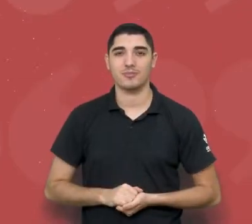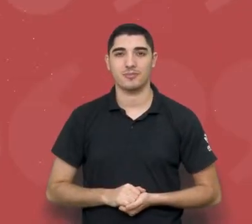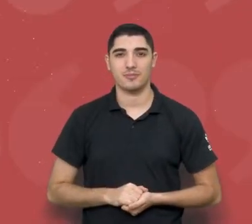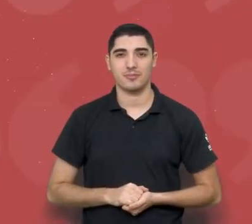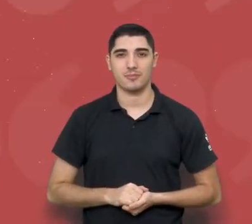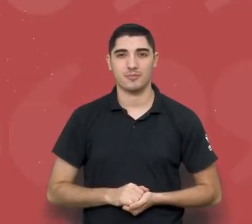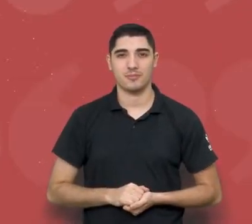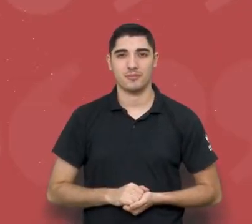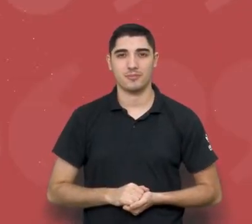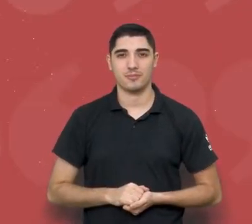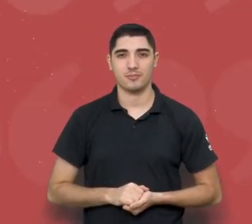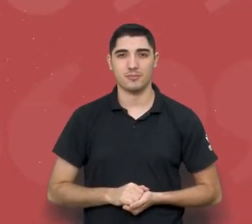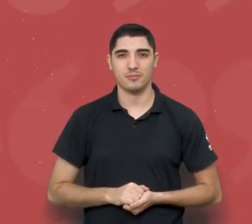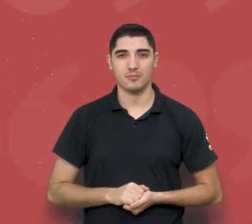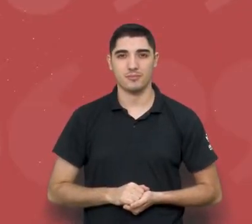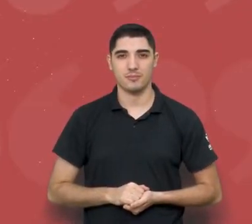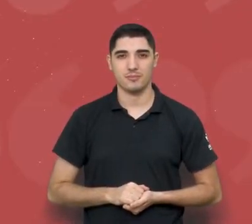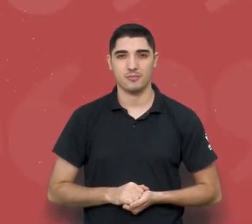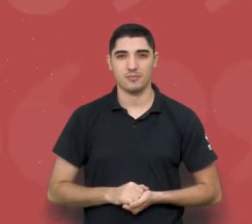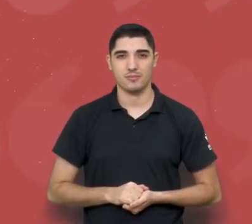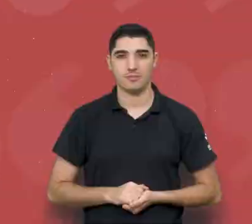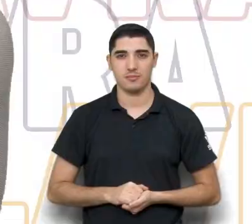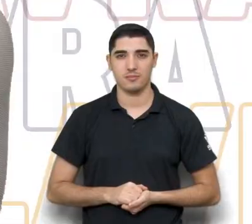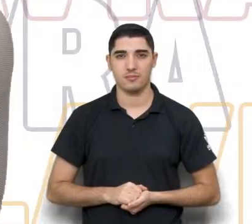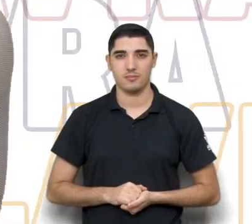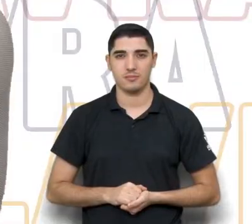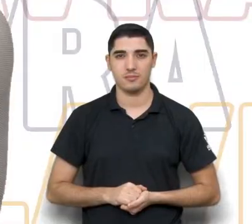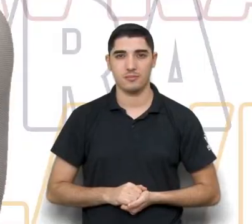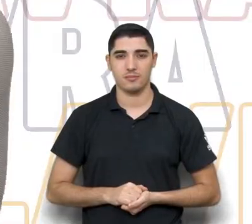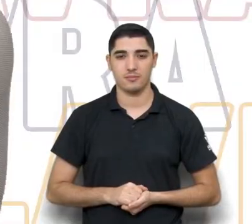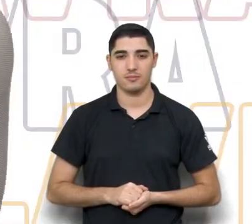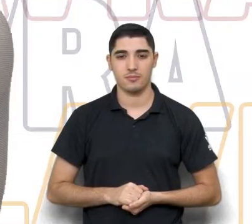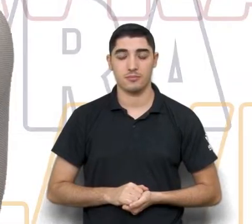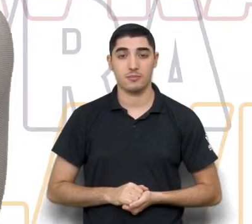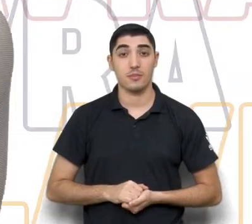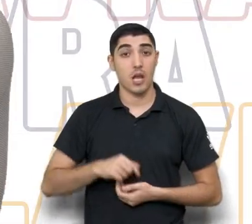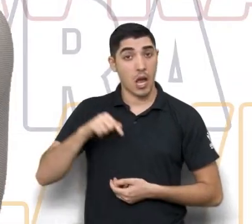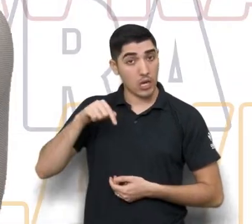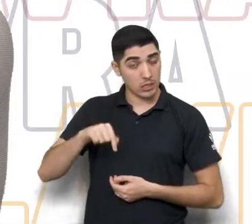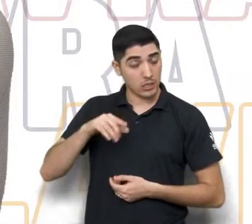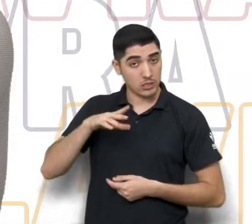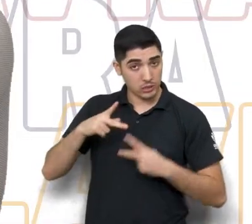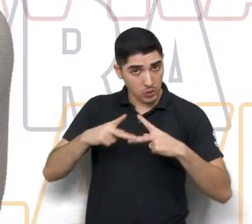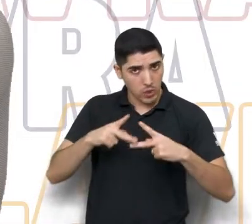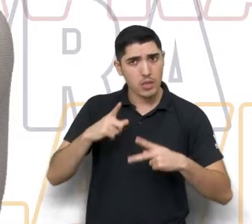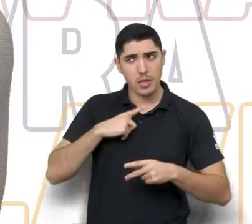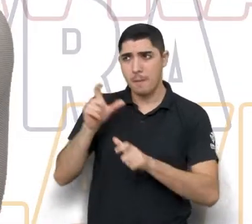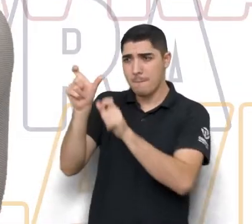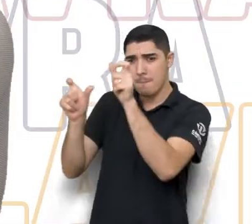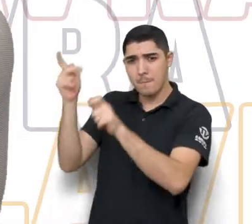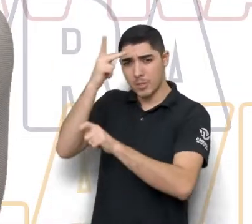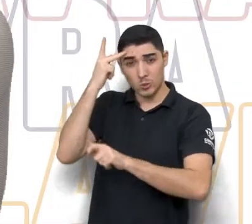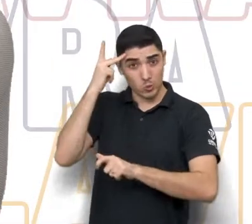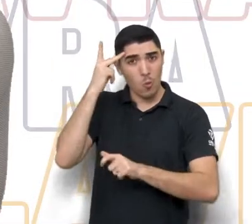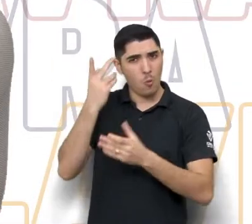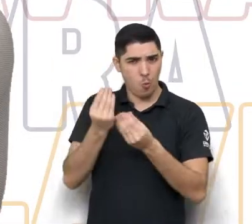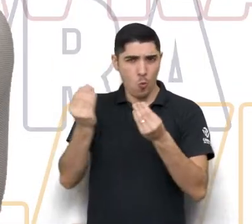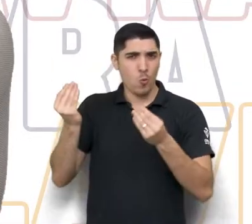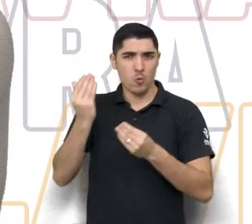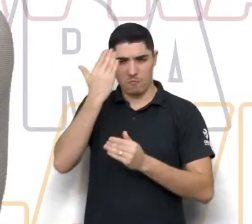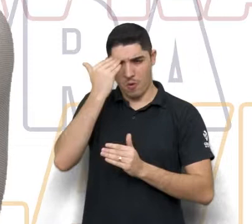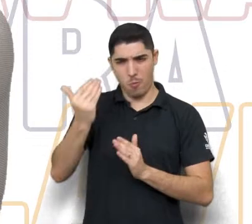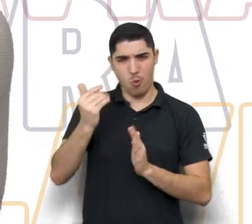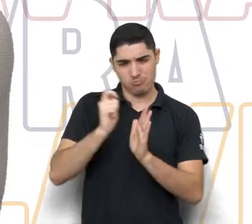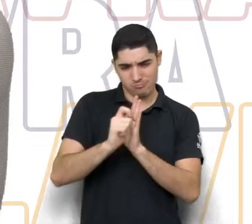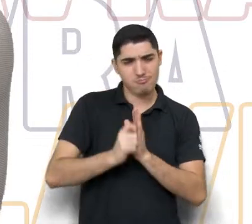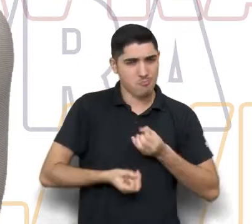Existe um movimento poético em São José? É uma cidade de grandes poetas. E aqui eu fiz até uma lista, né?